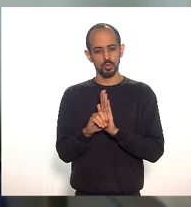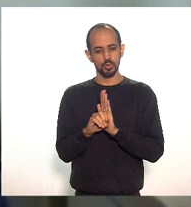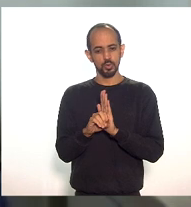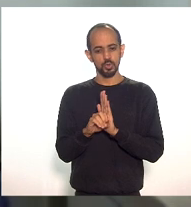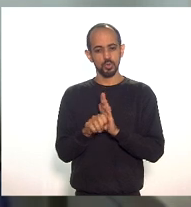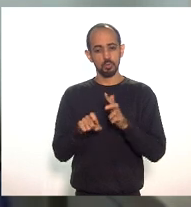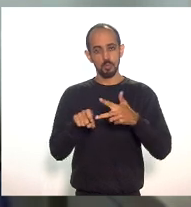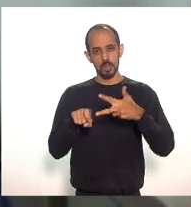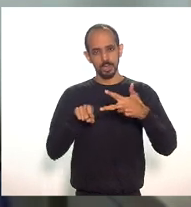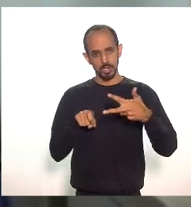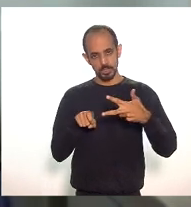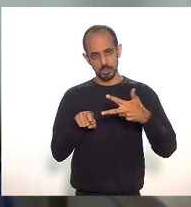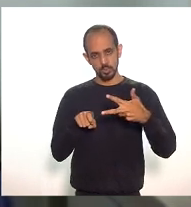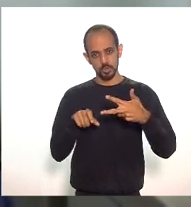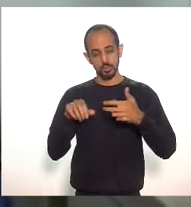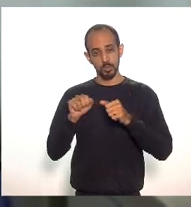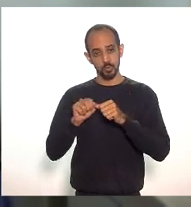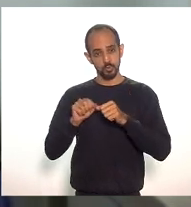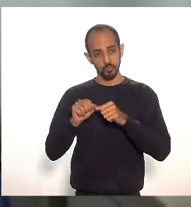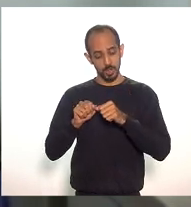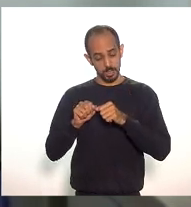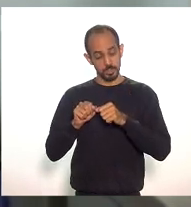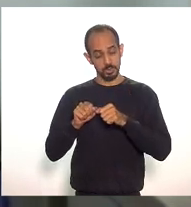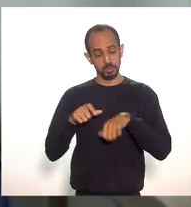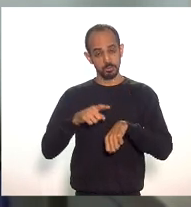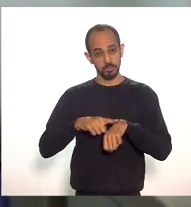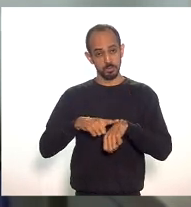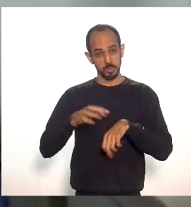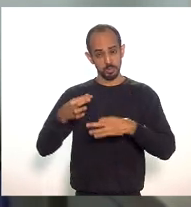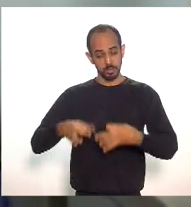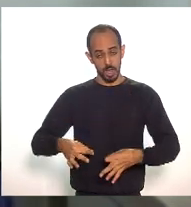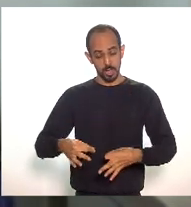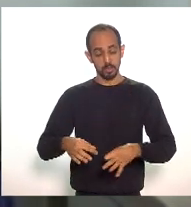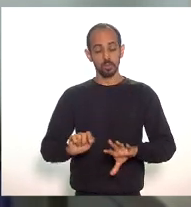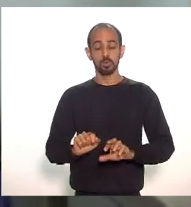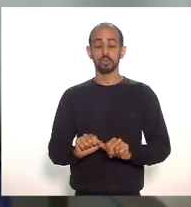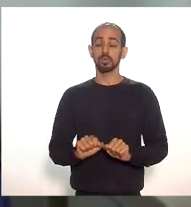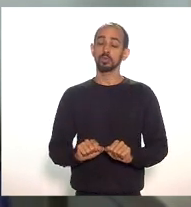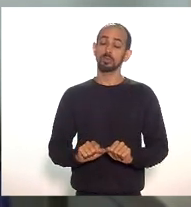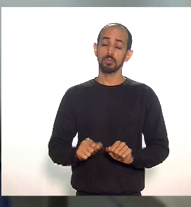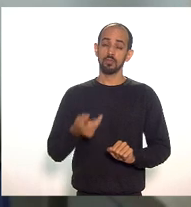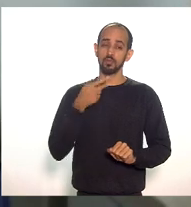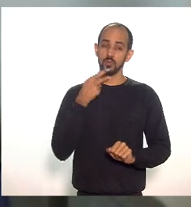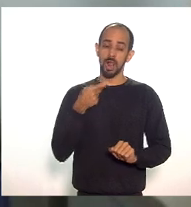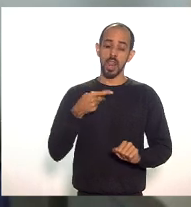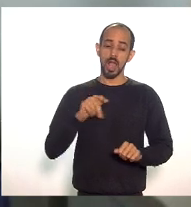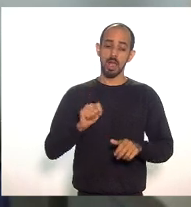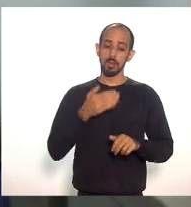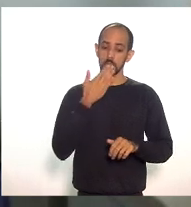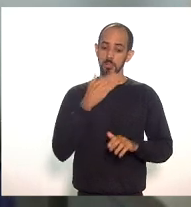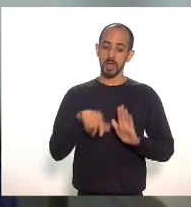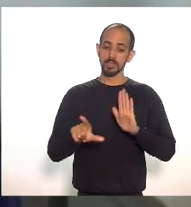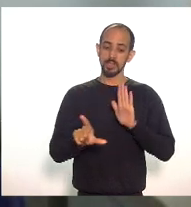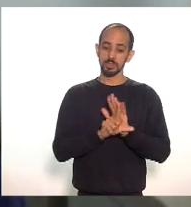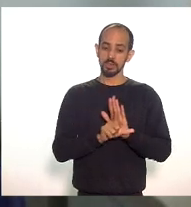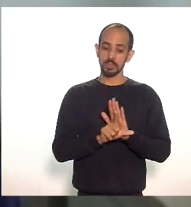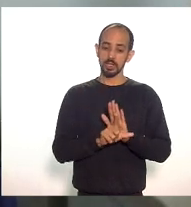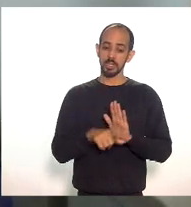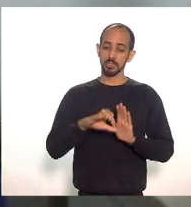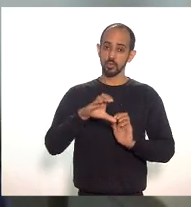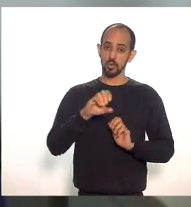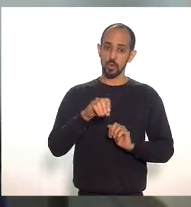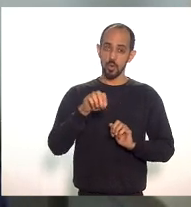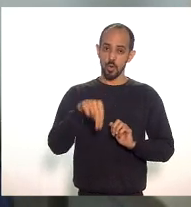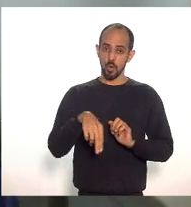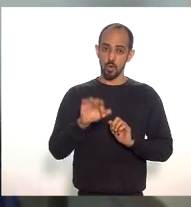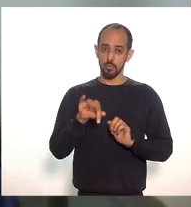contigo fez a época de vida dizendo claro uma doença que deverão ser homologadas pelo confaz